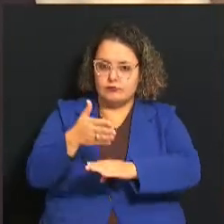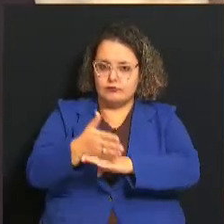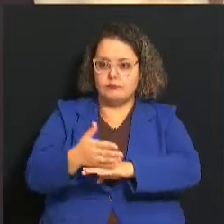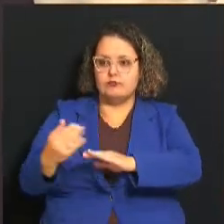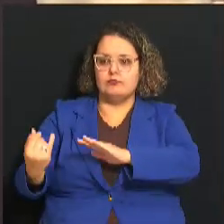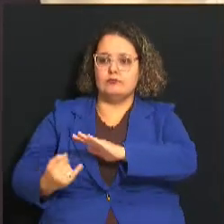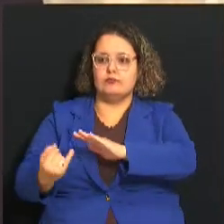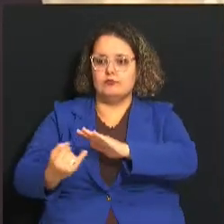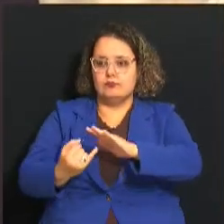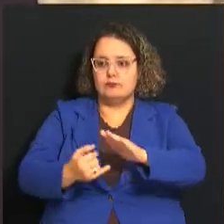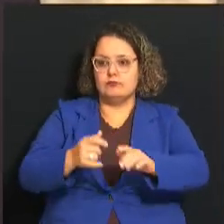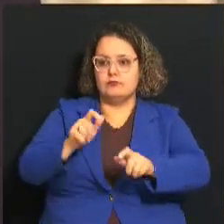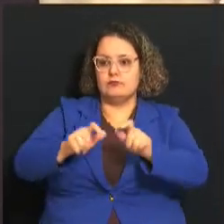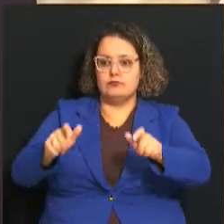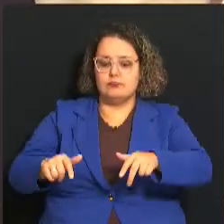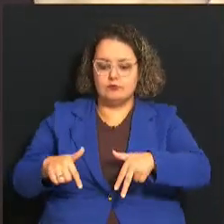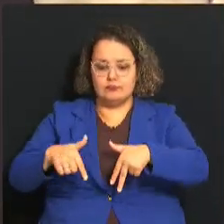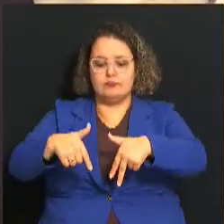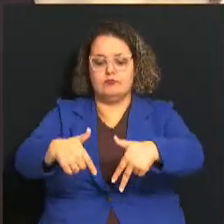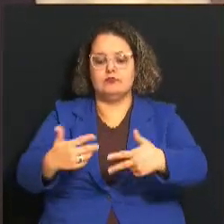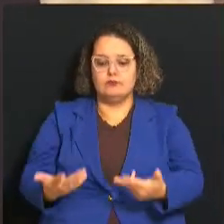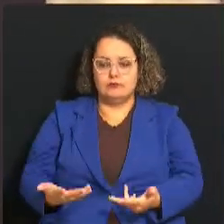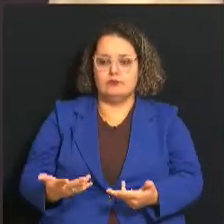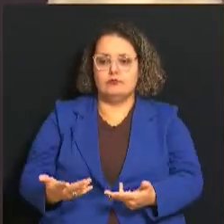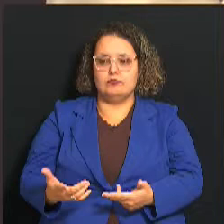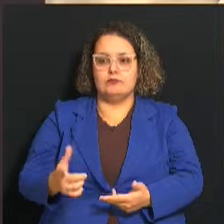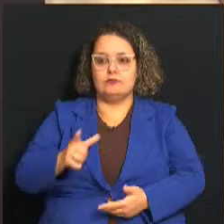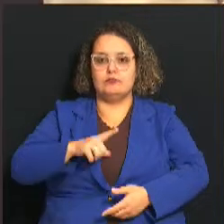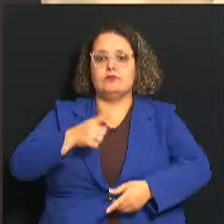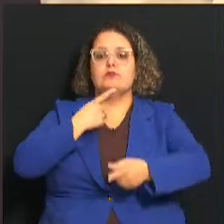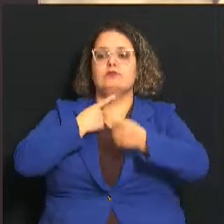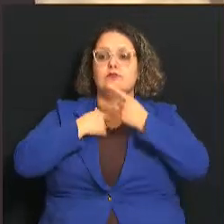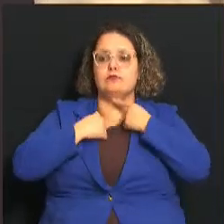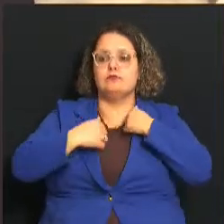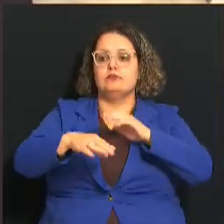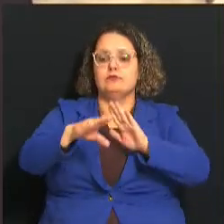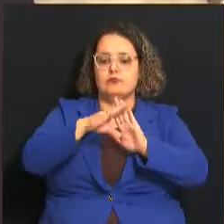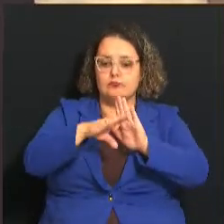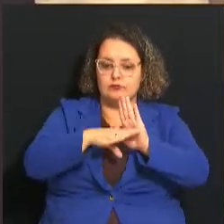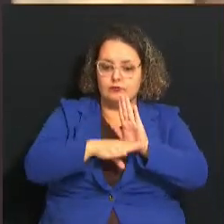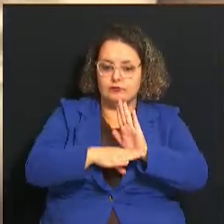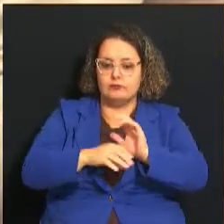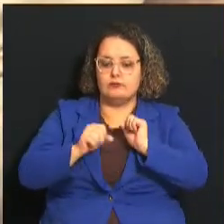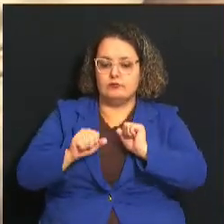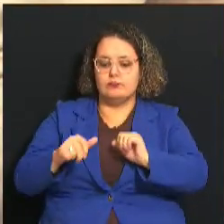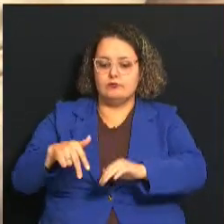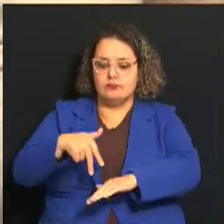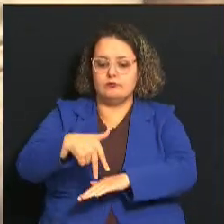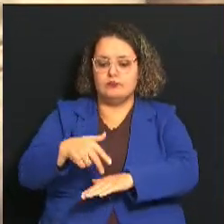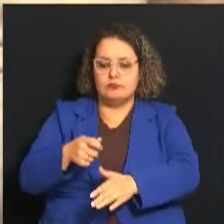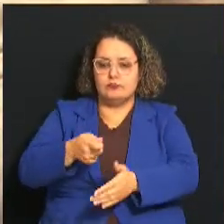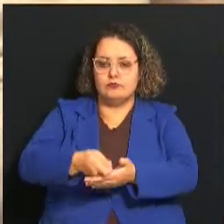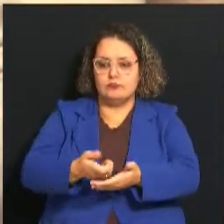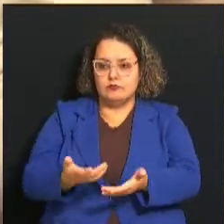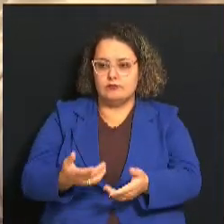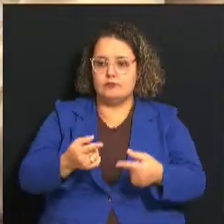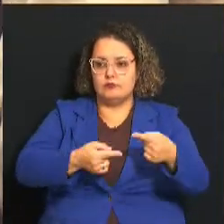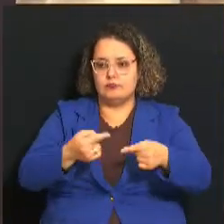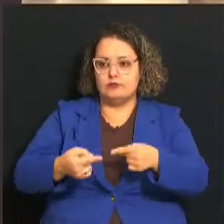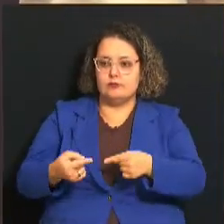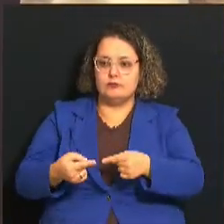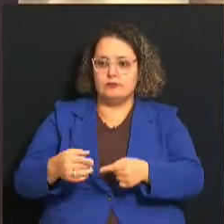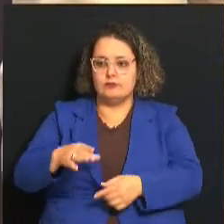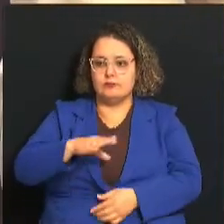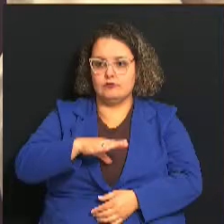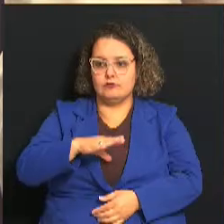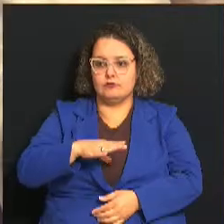entidades, que os ambientalistas, enfim, que quem tem interesse de fato na pauta possa ter um espaço aqui garantido para discutir a cidade e a